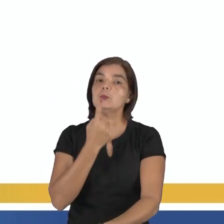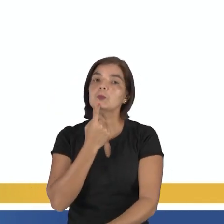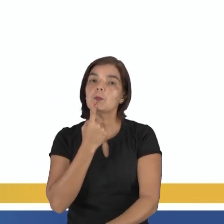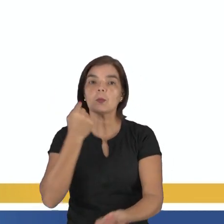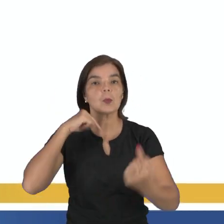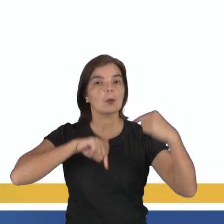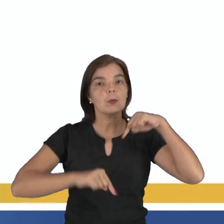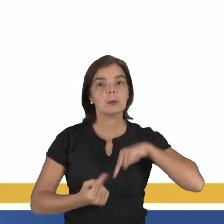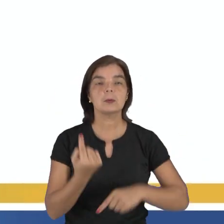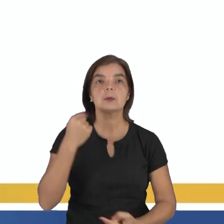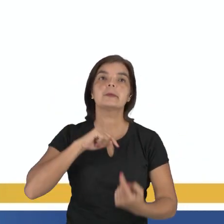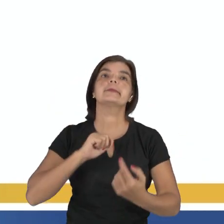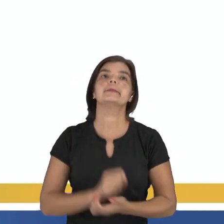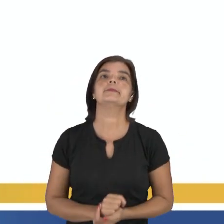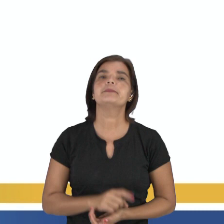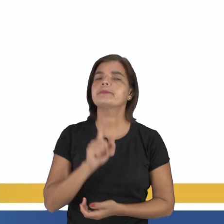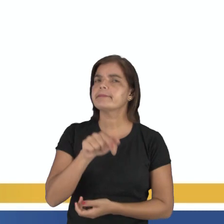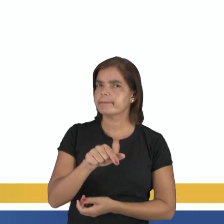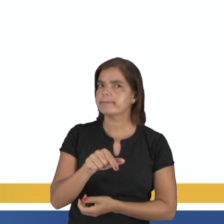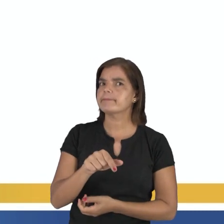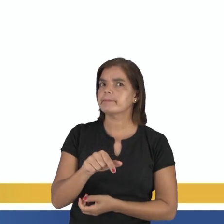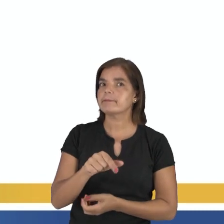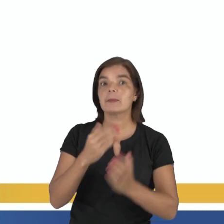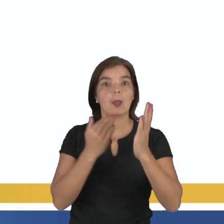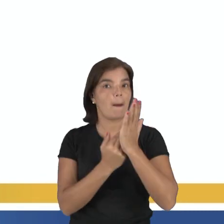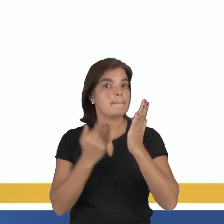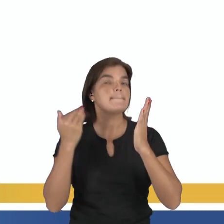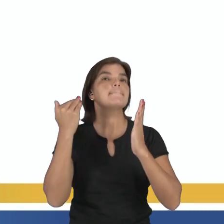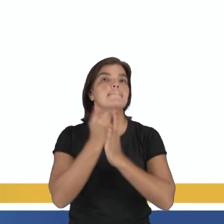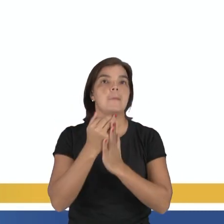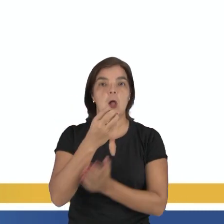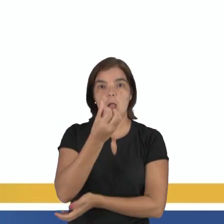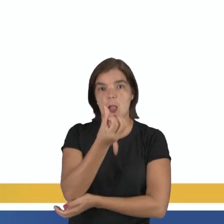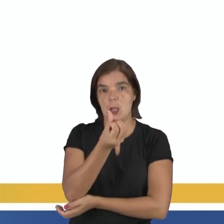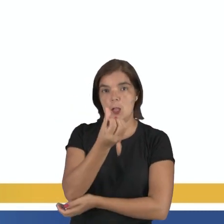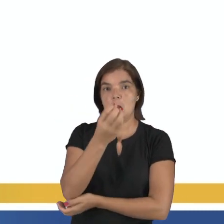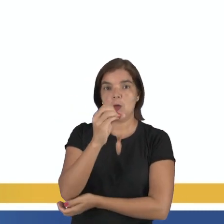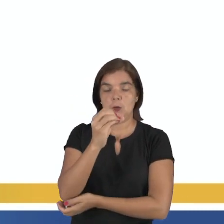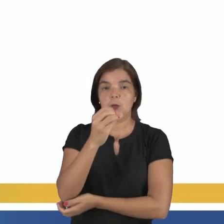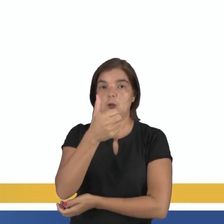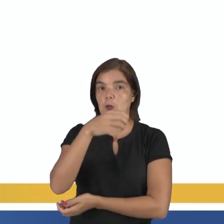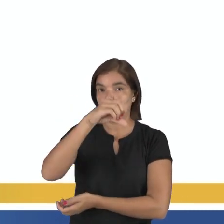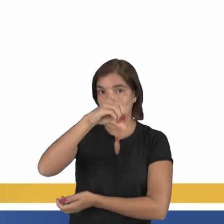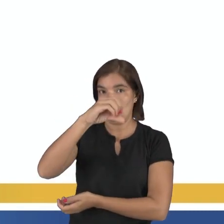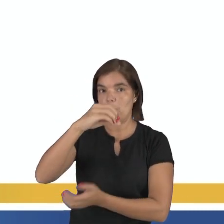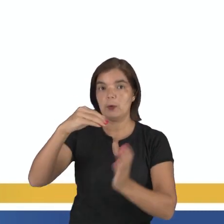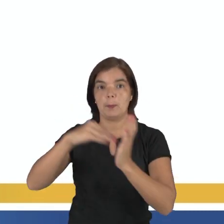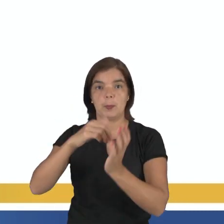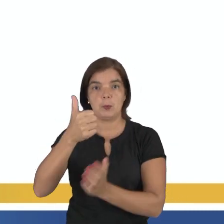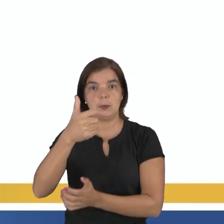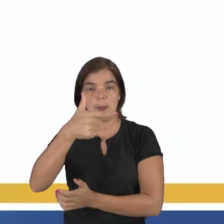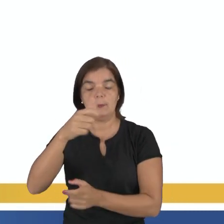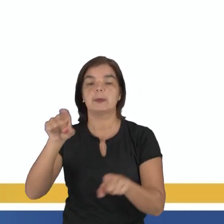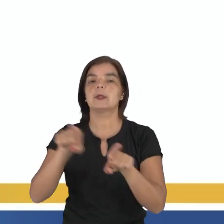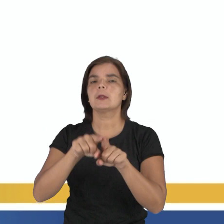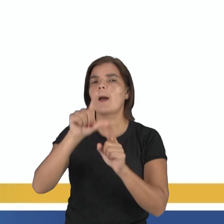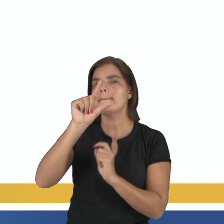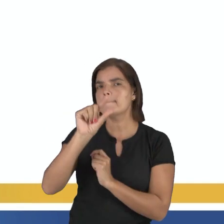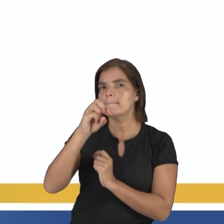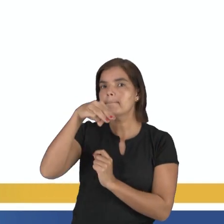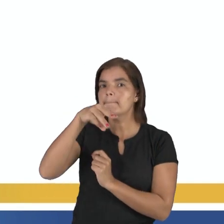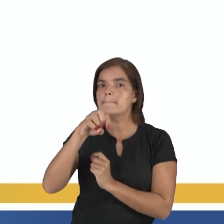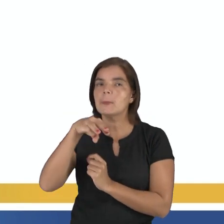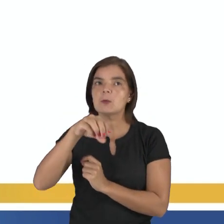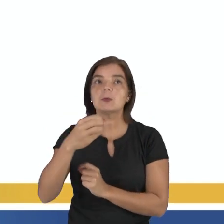sanguínea. Isso aí é o valor da máxima, 90 por 120. E o valor da mínima seria